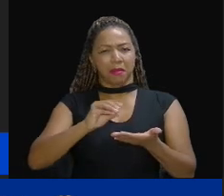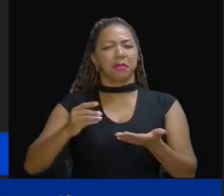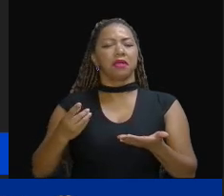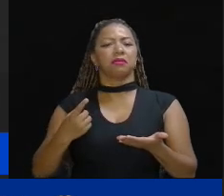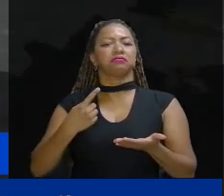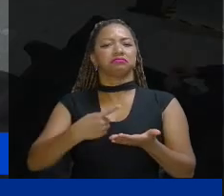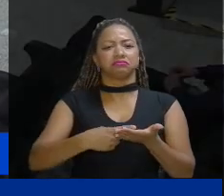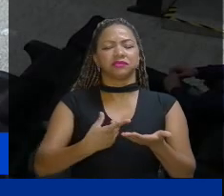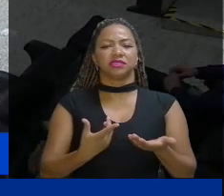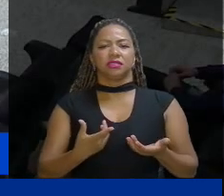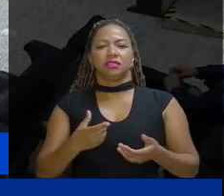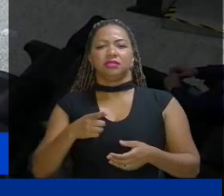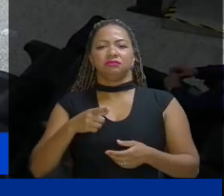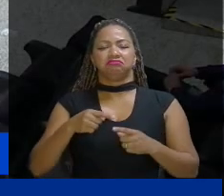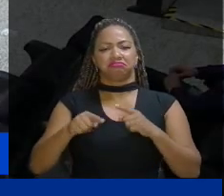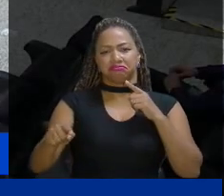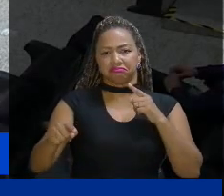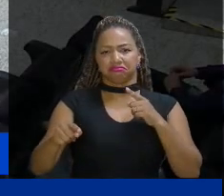há alguma objeção.